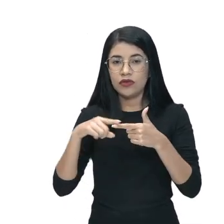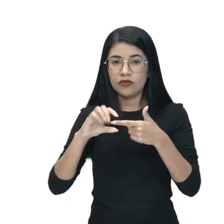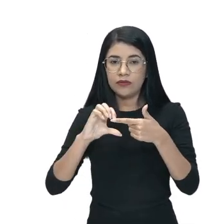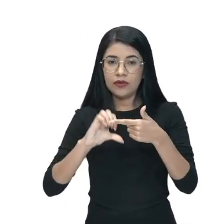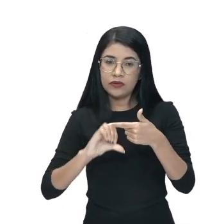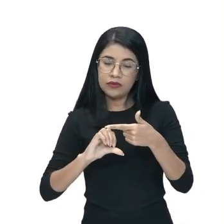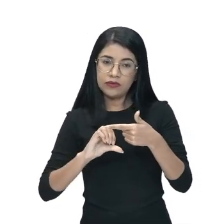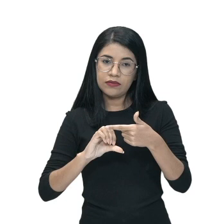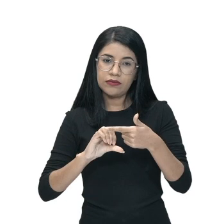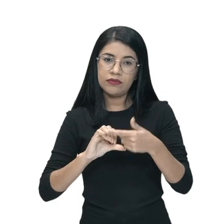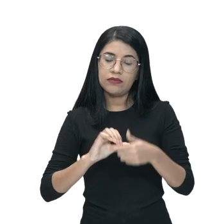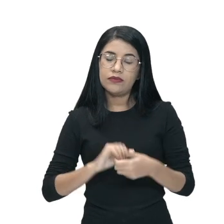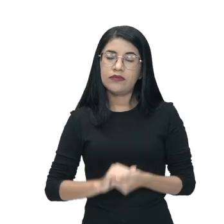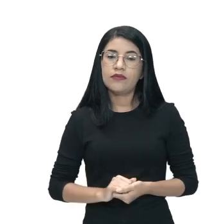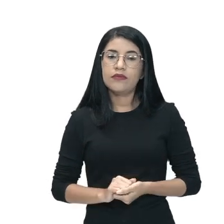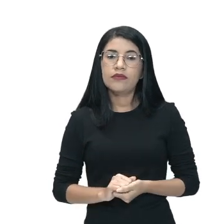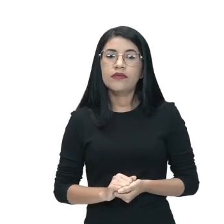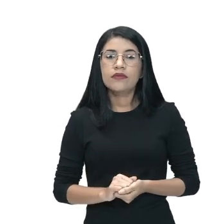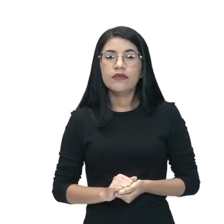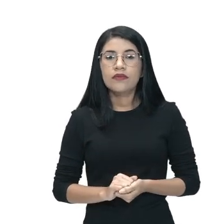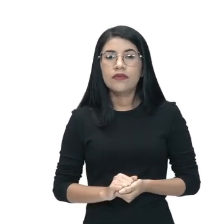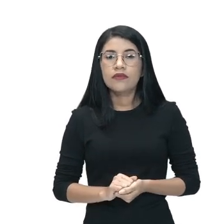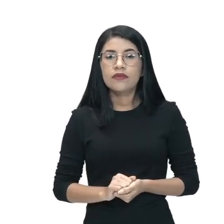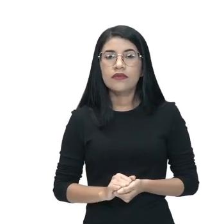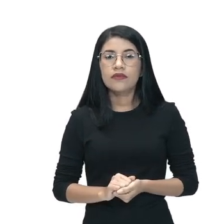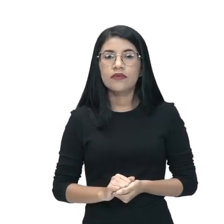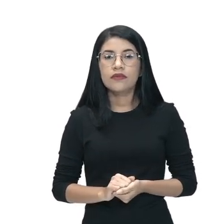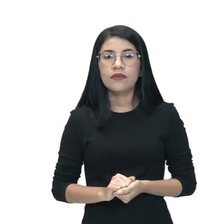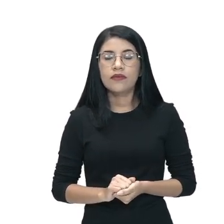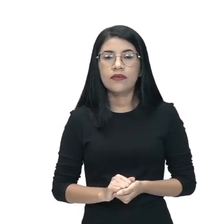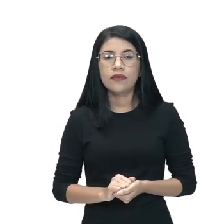9 dá...